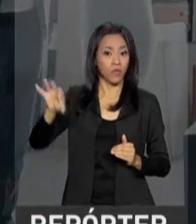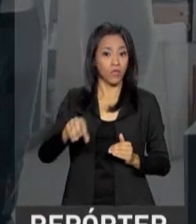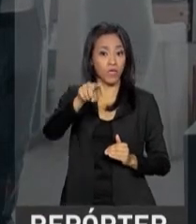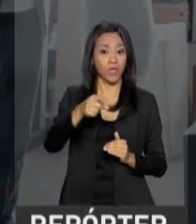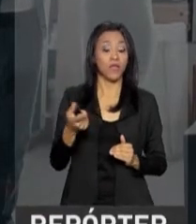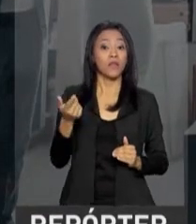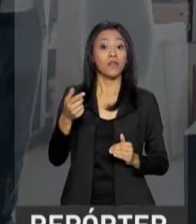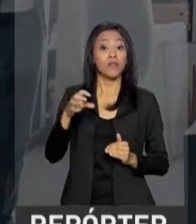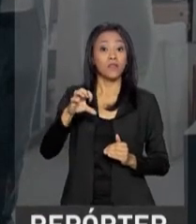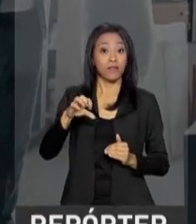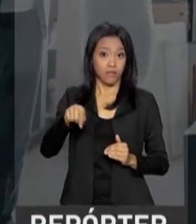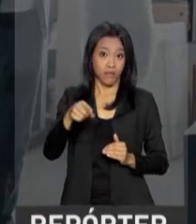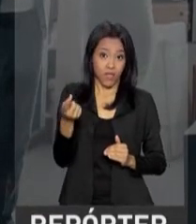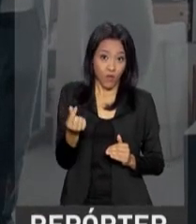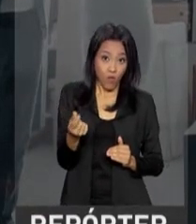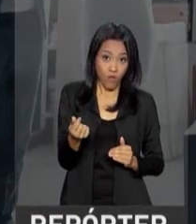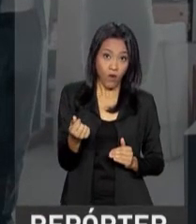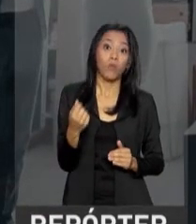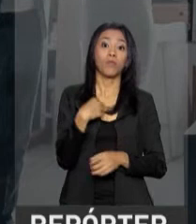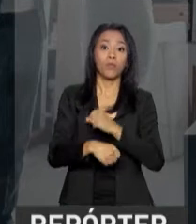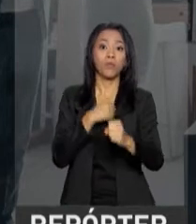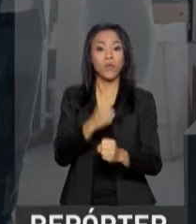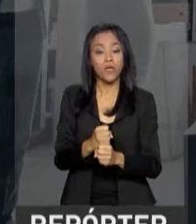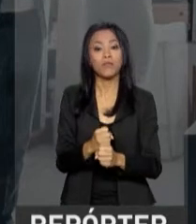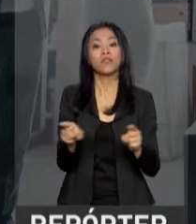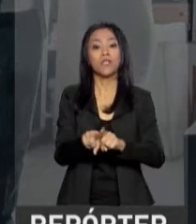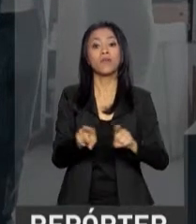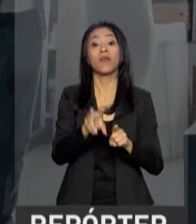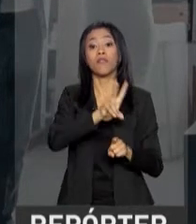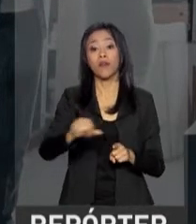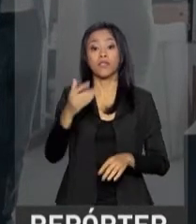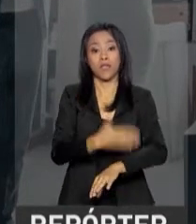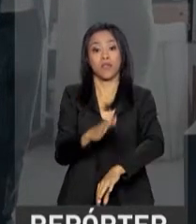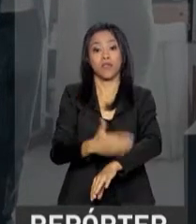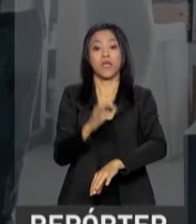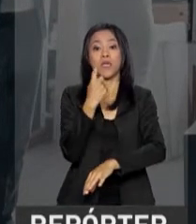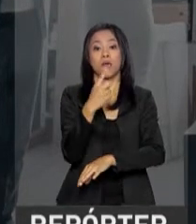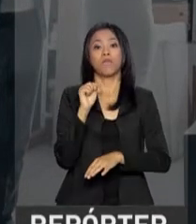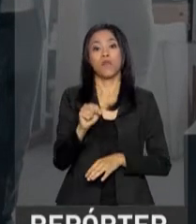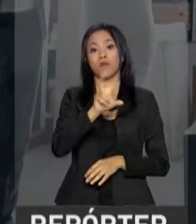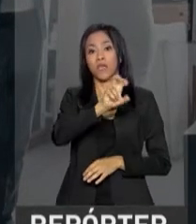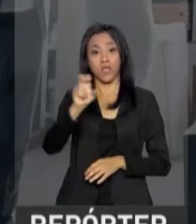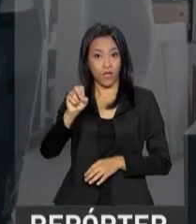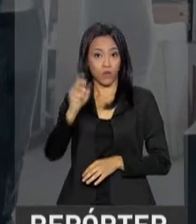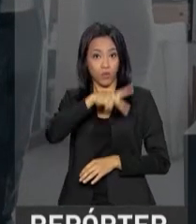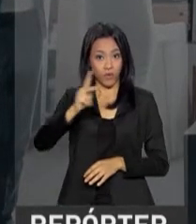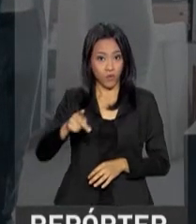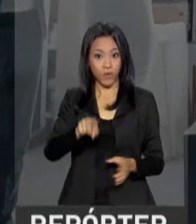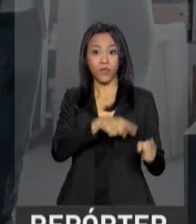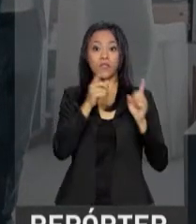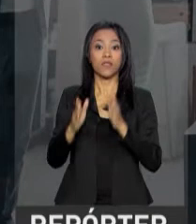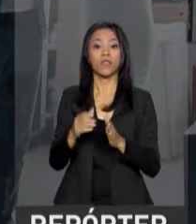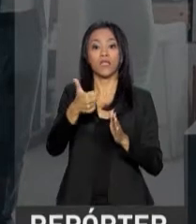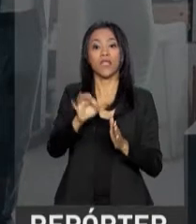taxa de 0,9 por cento ao ano também vão ser capacitados 1.500 professores e dez mil